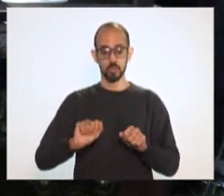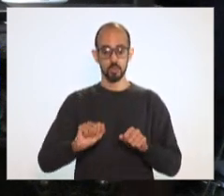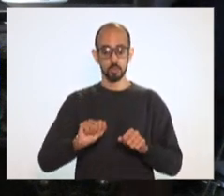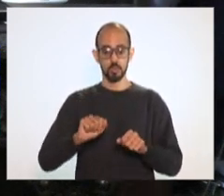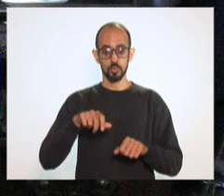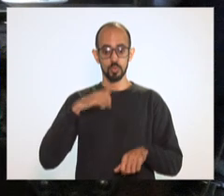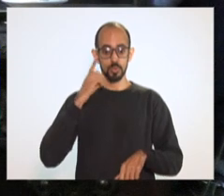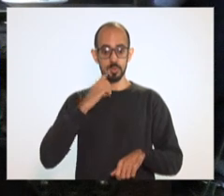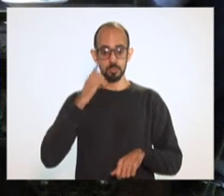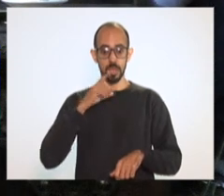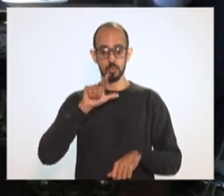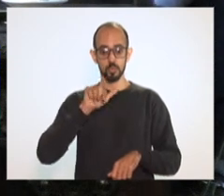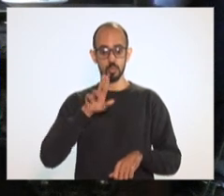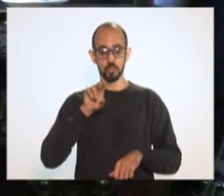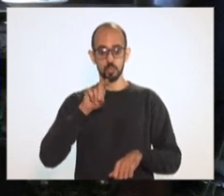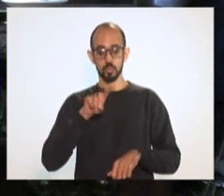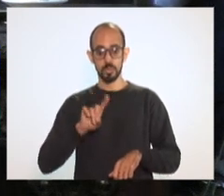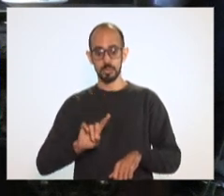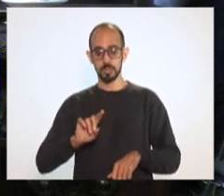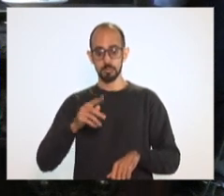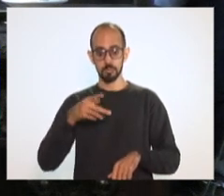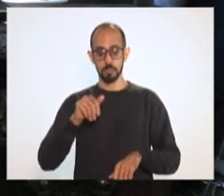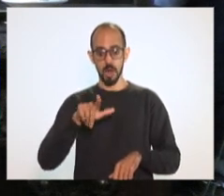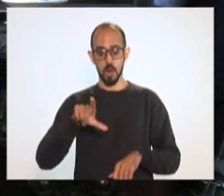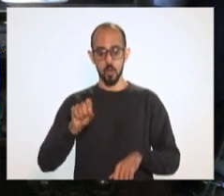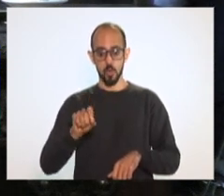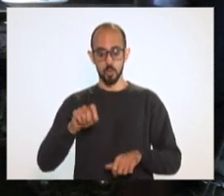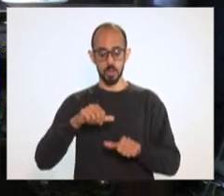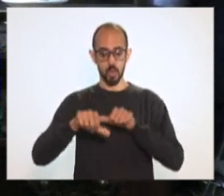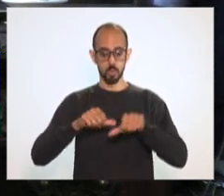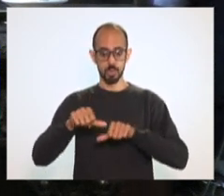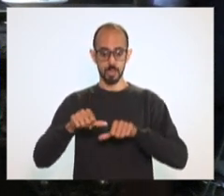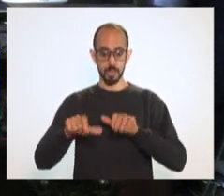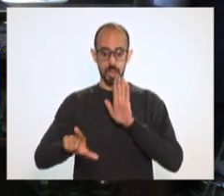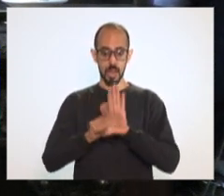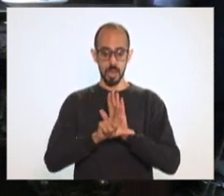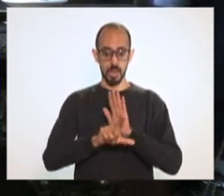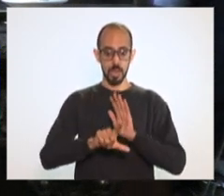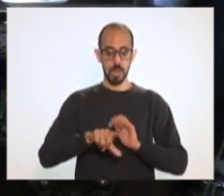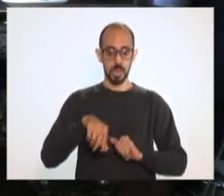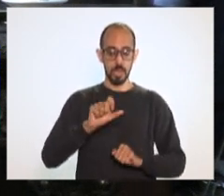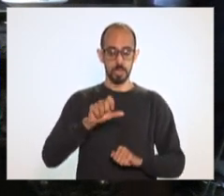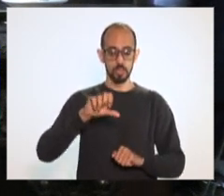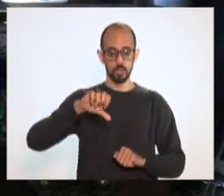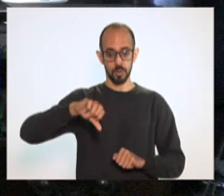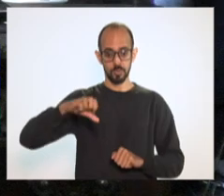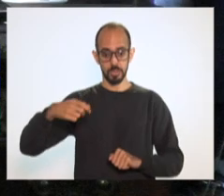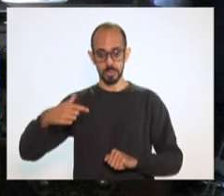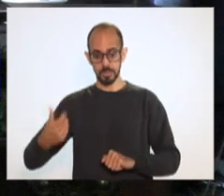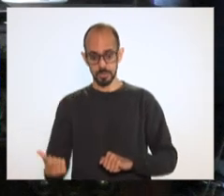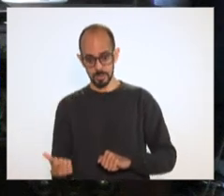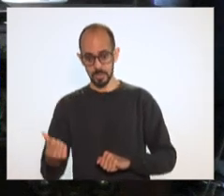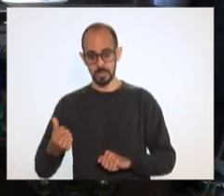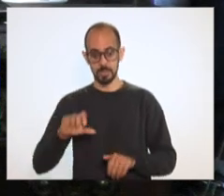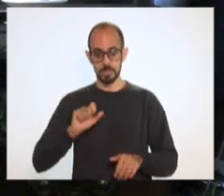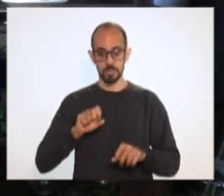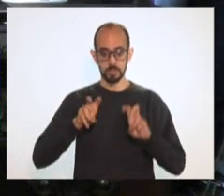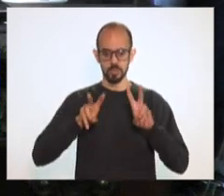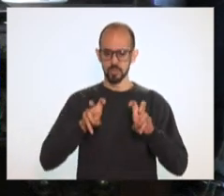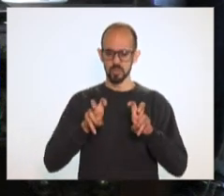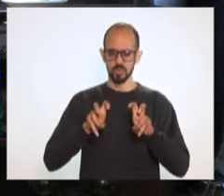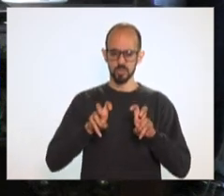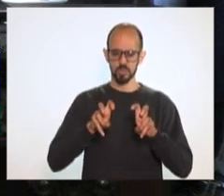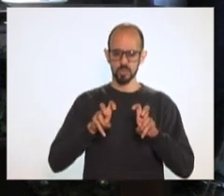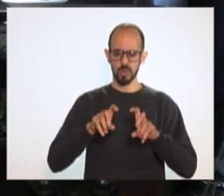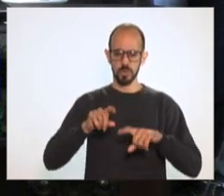de Carvalho e Luiz Paulo, que até altera a lei 2657, de 26 de dezembro de 96, que dispõe sobre o imposto sobre circulação de mercadorias